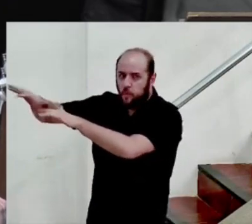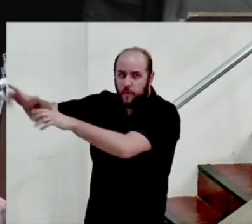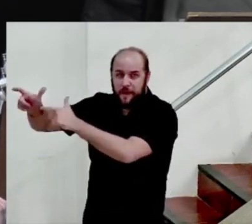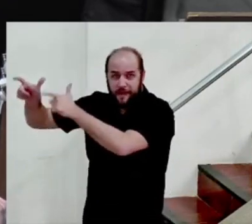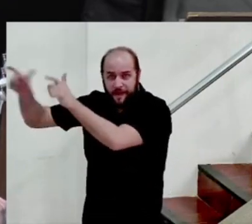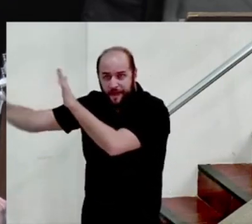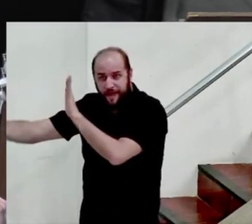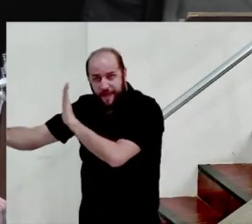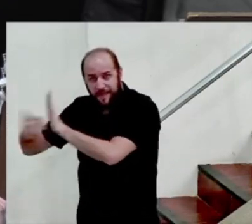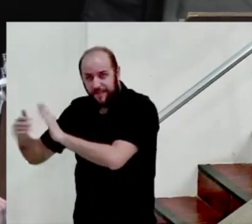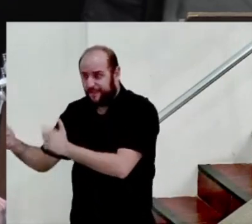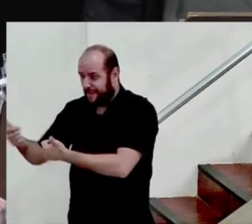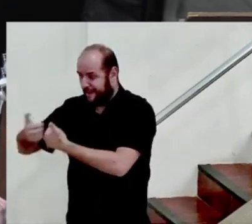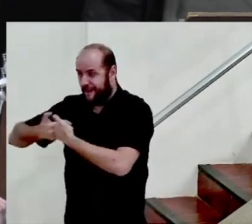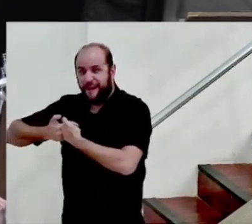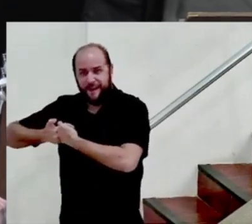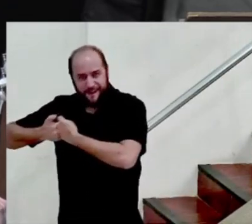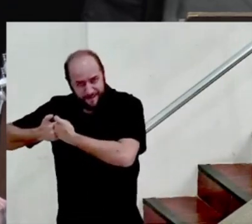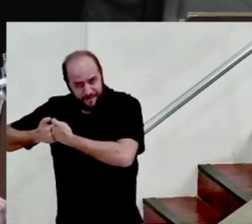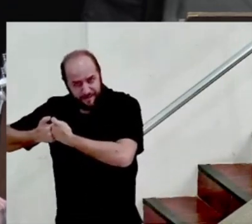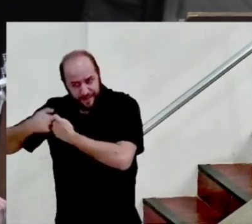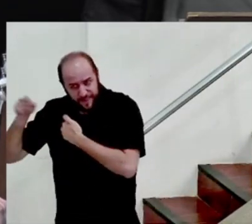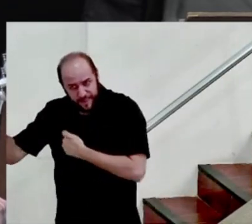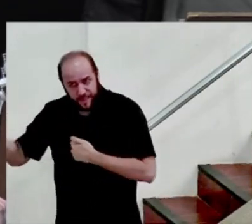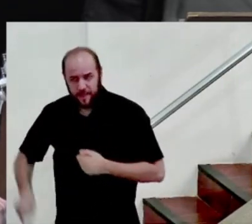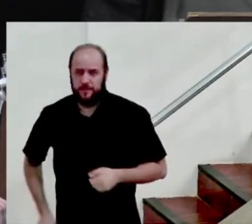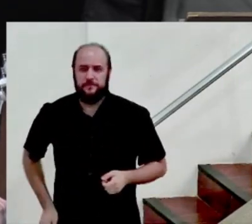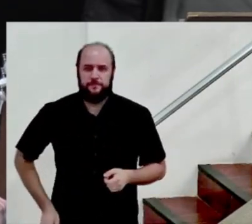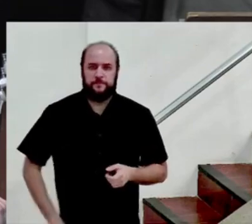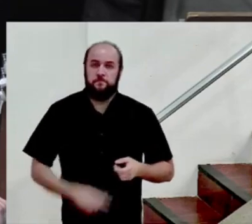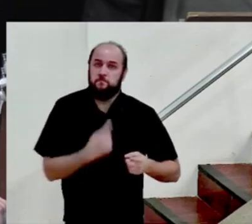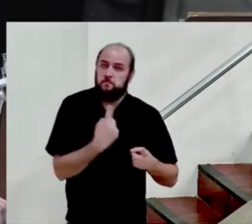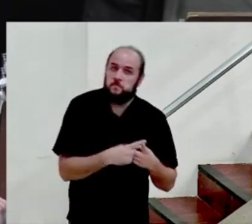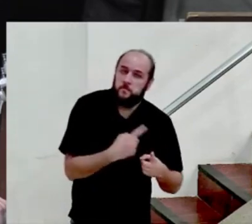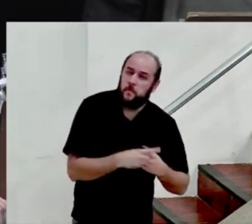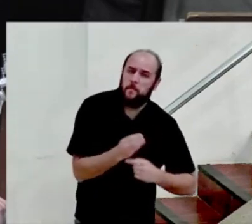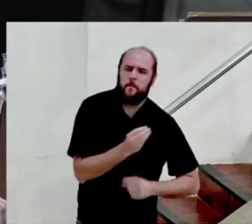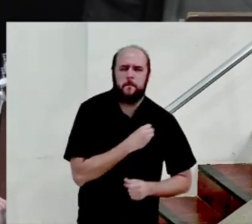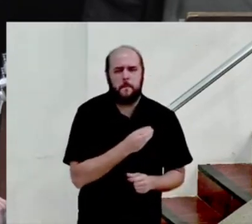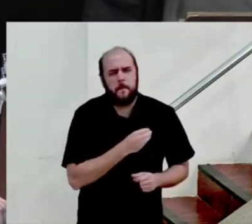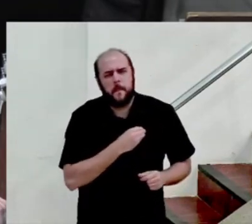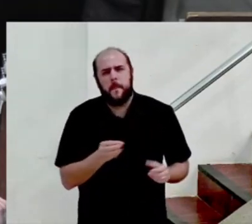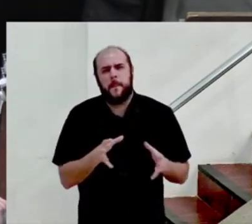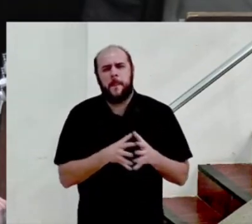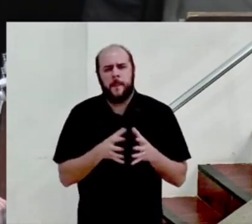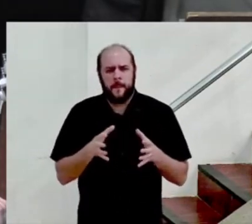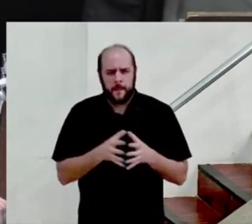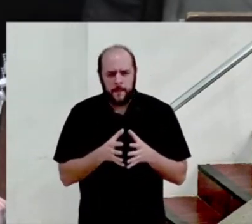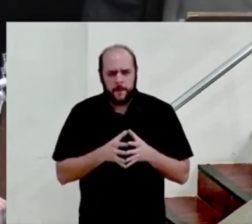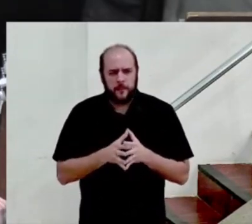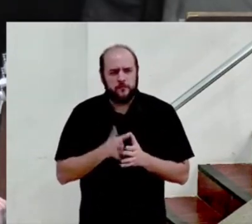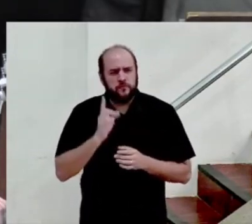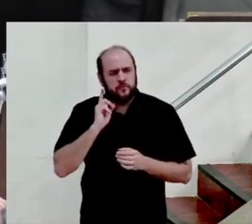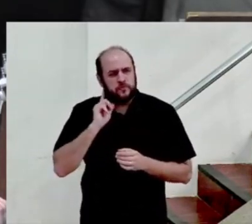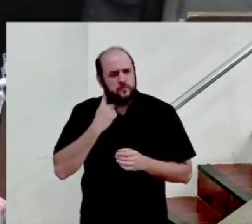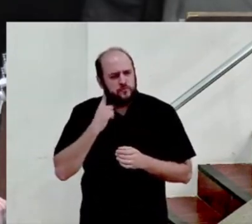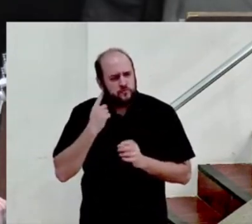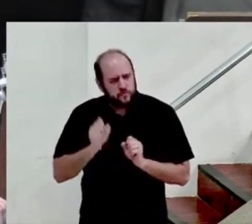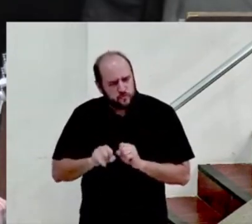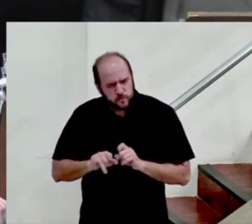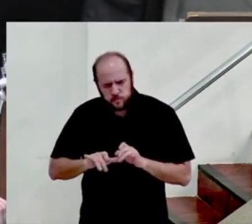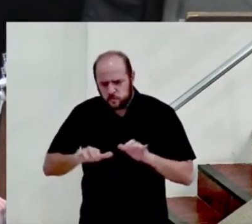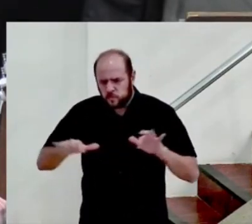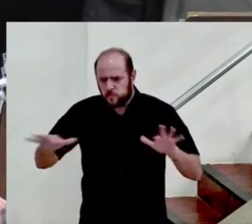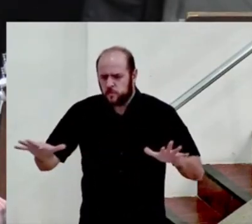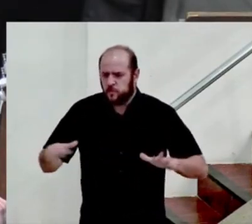propiciatório. A razão é que os pecados da congregação contaminavam o lugar da habitação